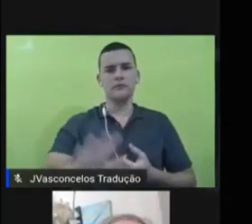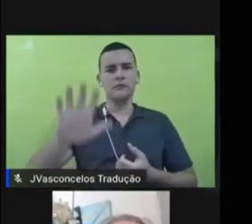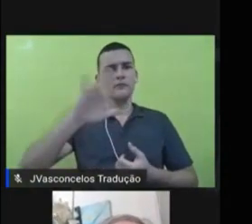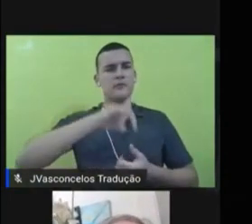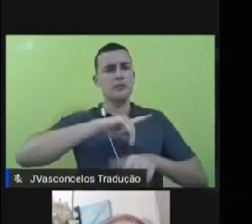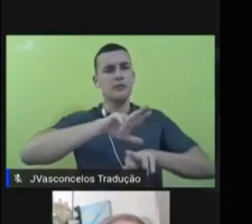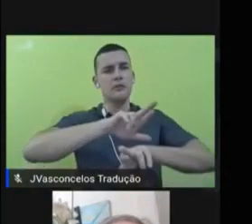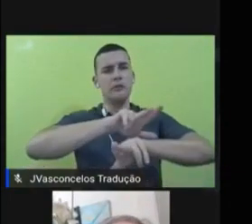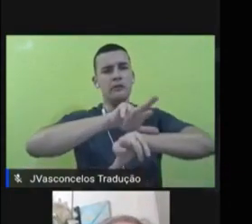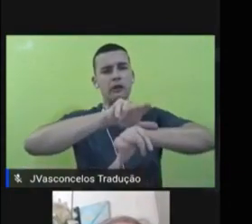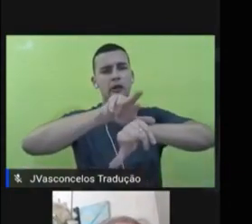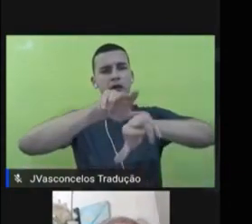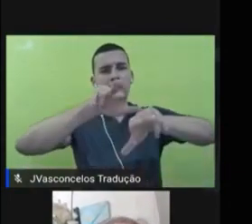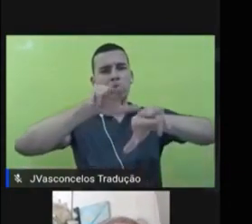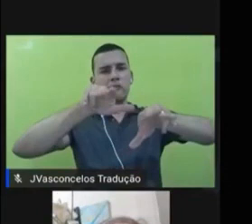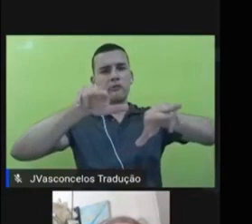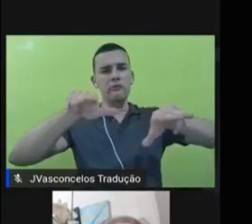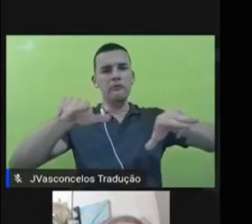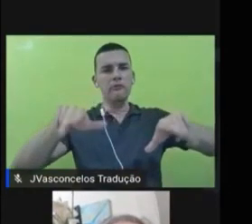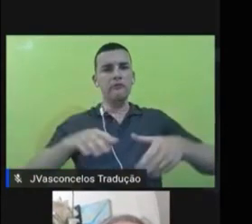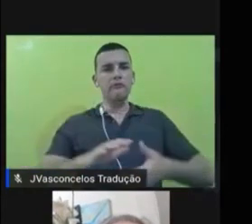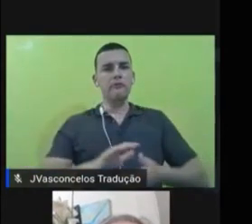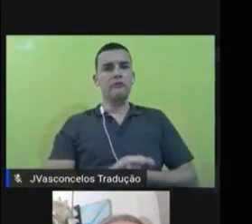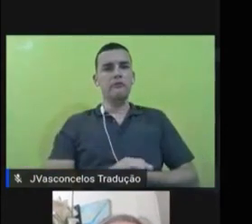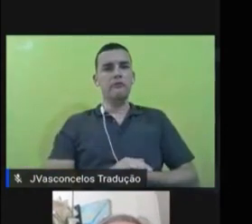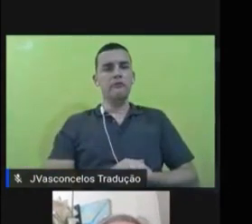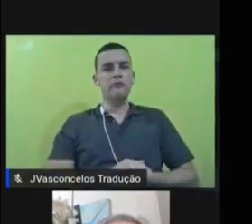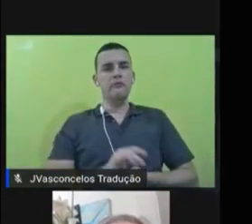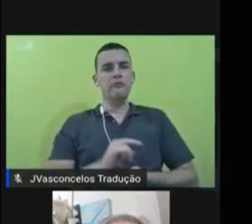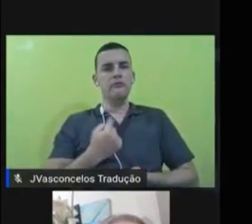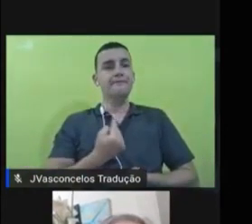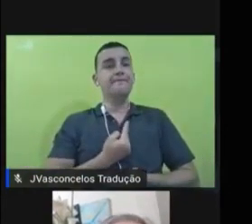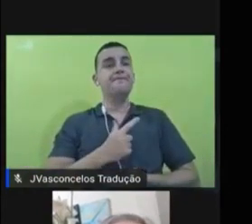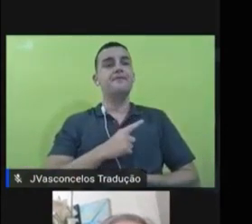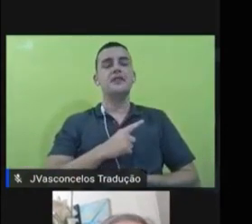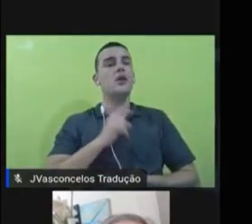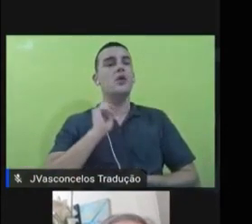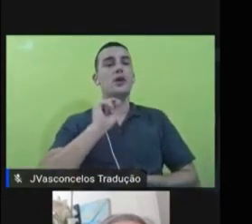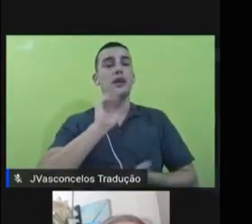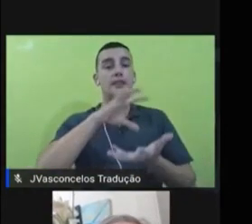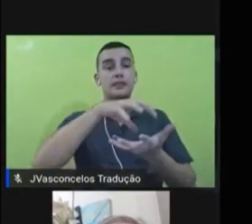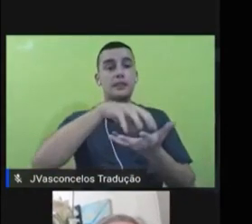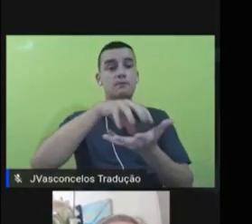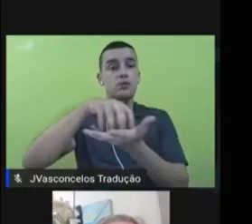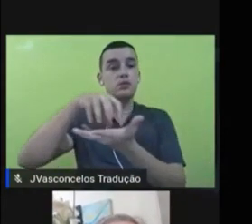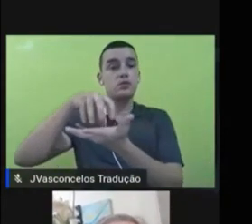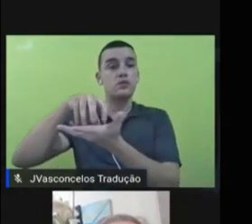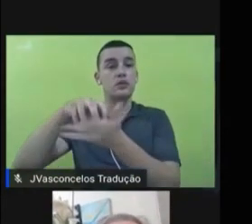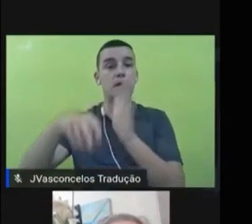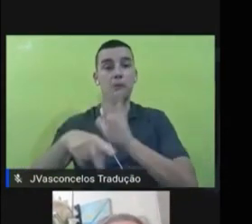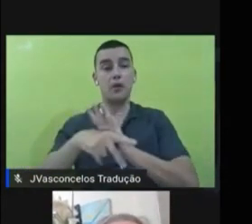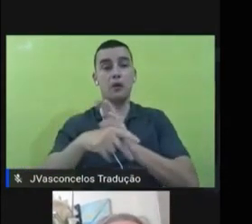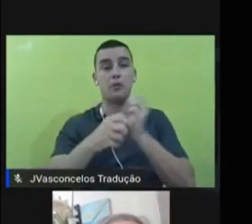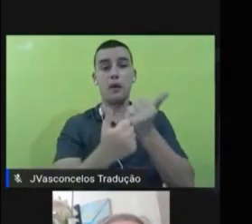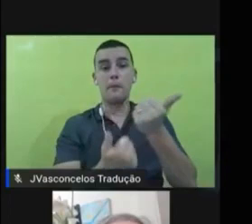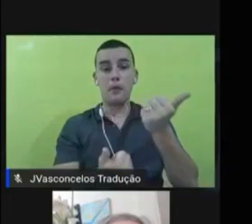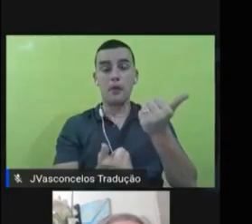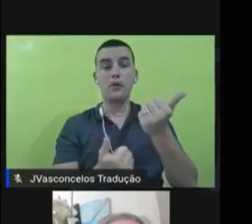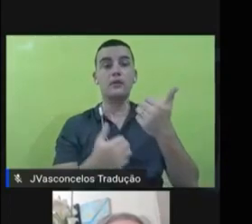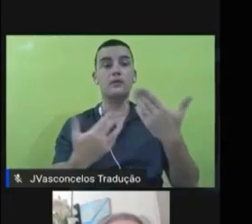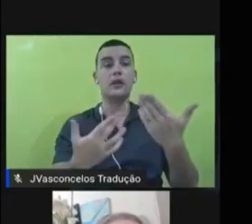diversidade muito grande, e nós temos centros, né, de apoio Por exemplo, o Pará tem um